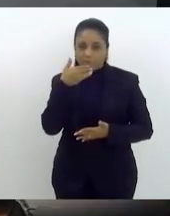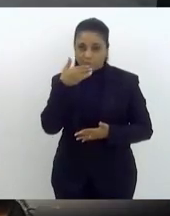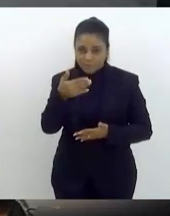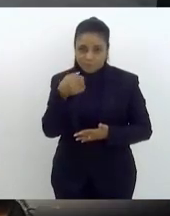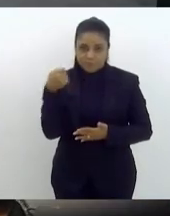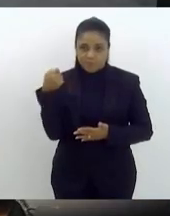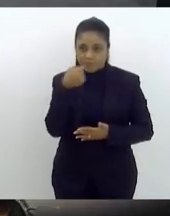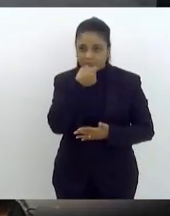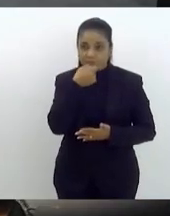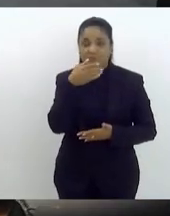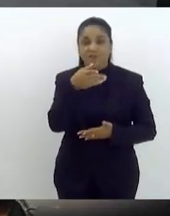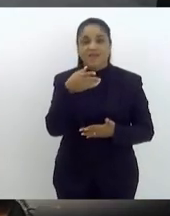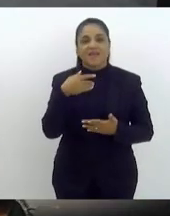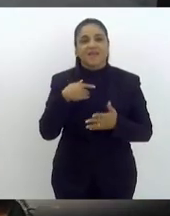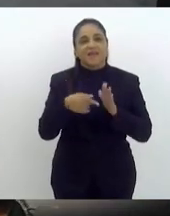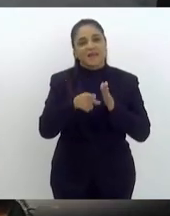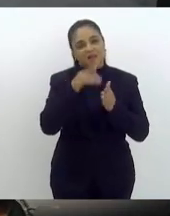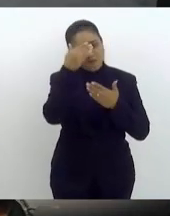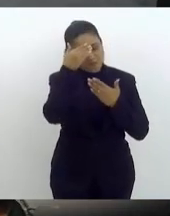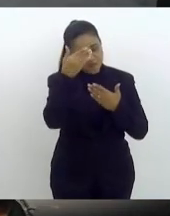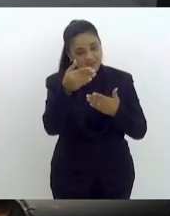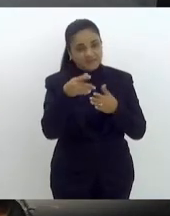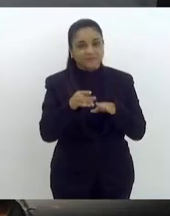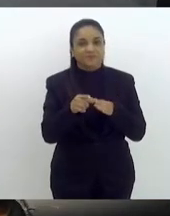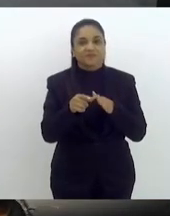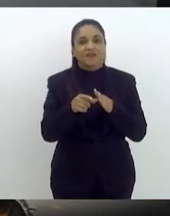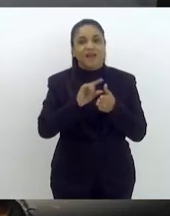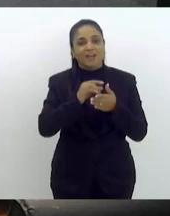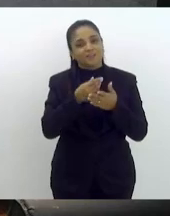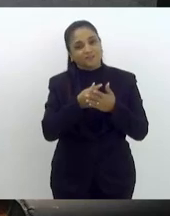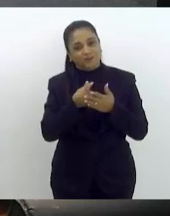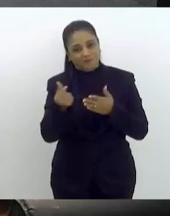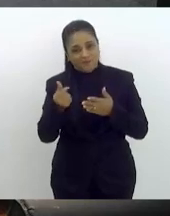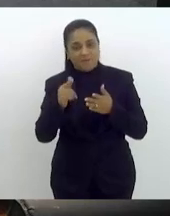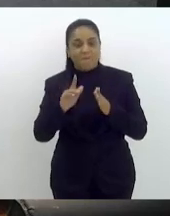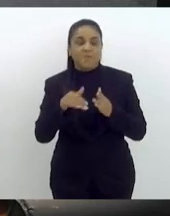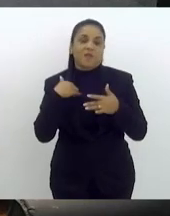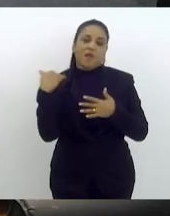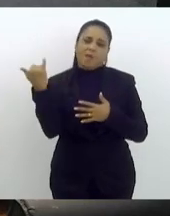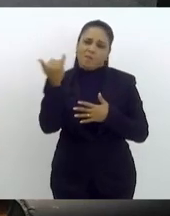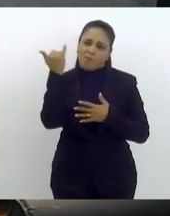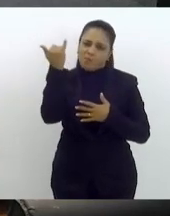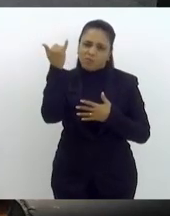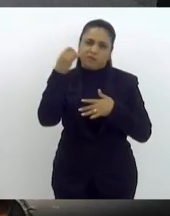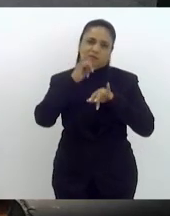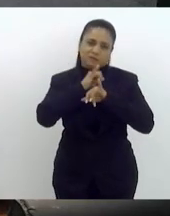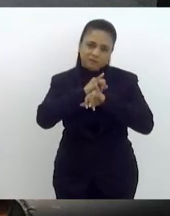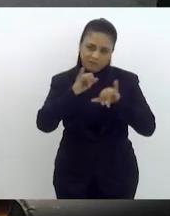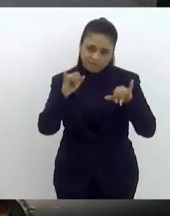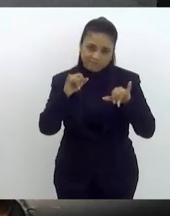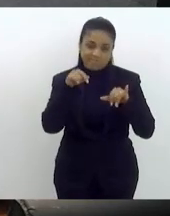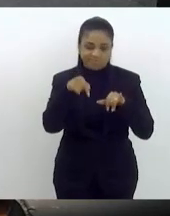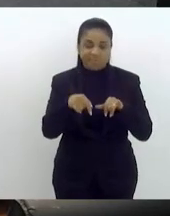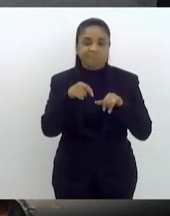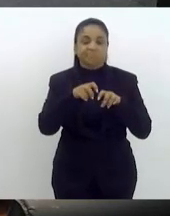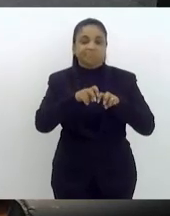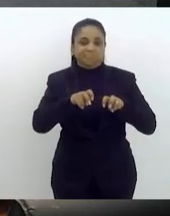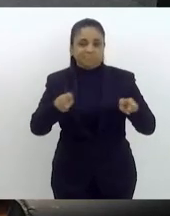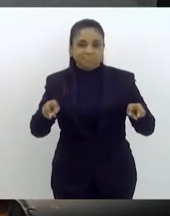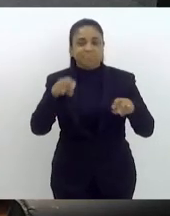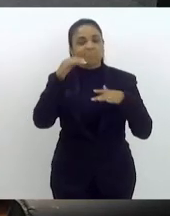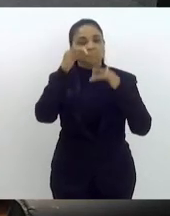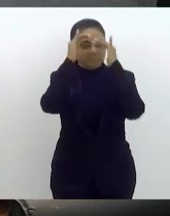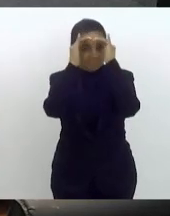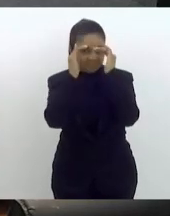antes que a senhora se vá que era reforçar o que os colegas aqui disseram da importância de vossa excelência nessa casa do quanto a gente